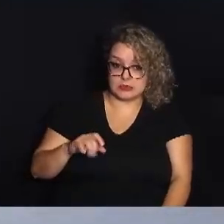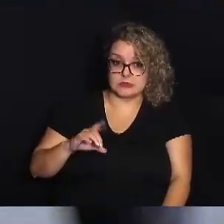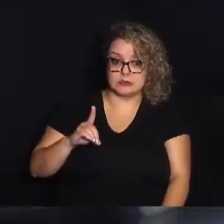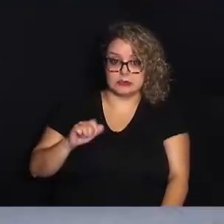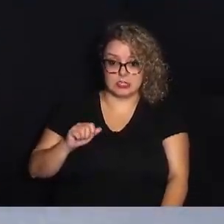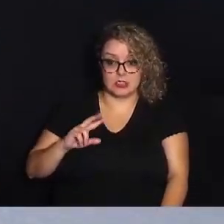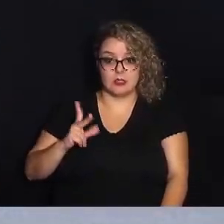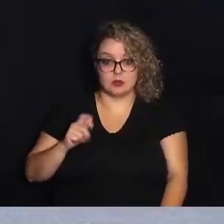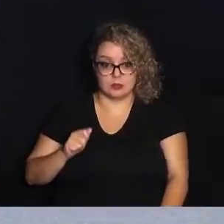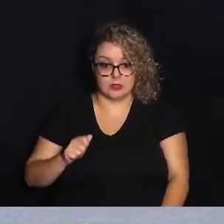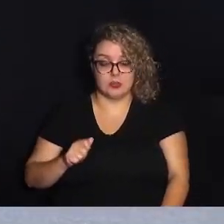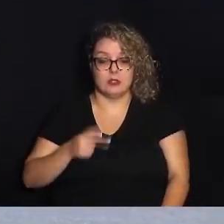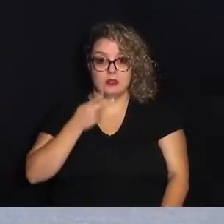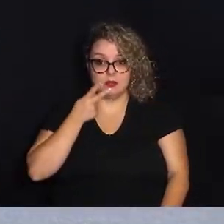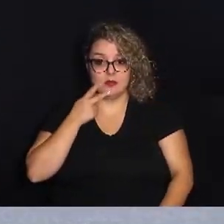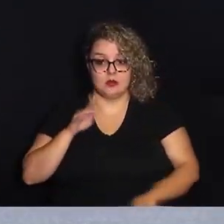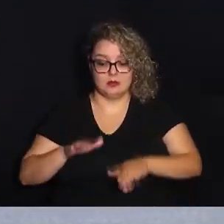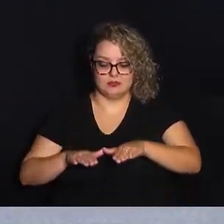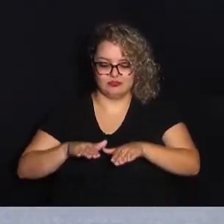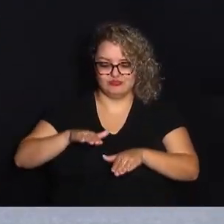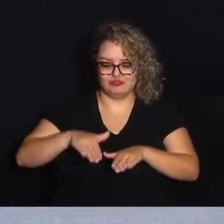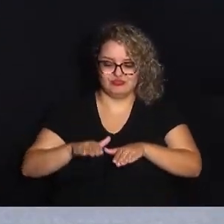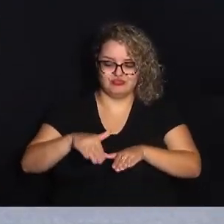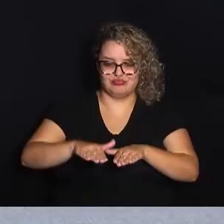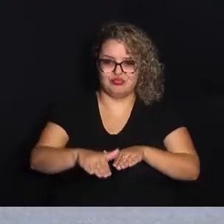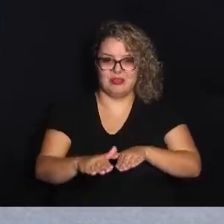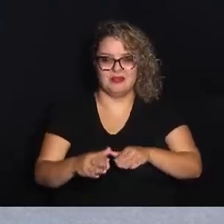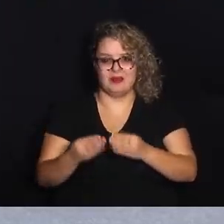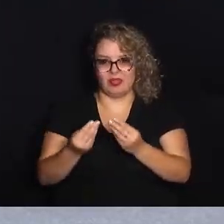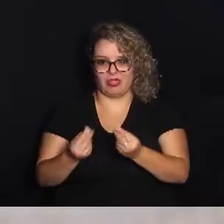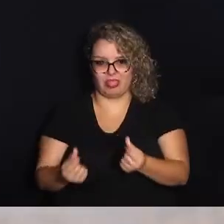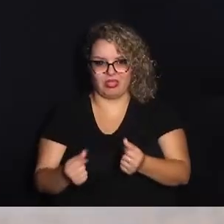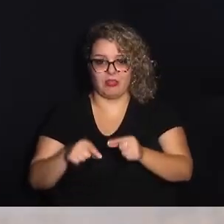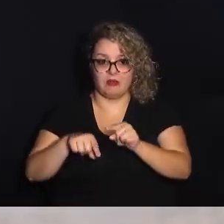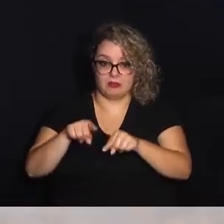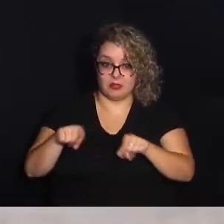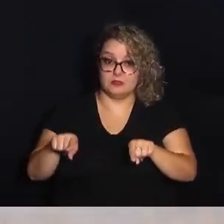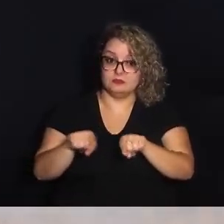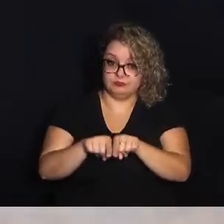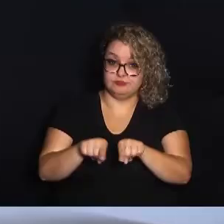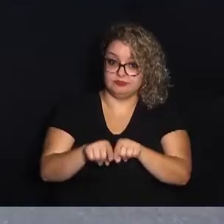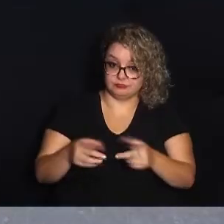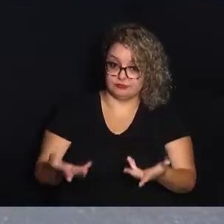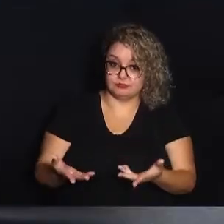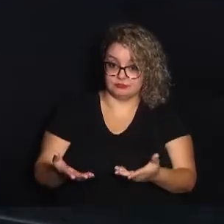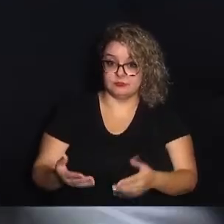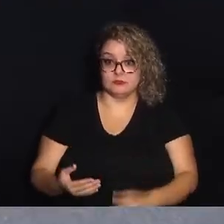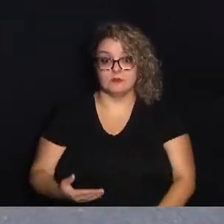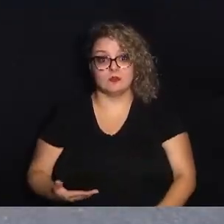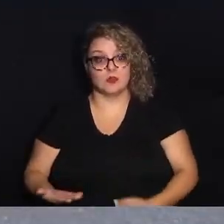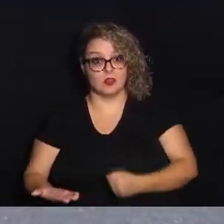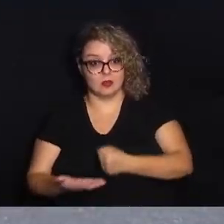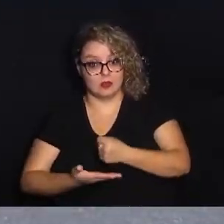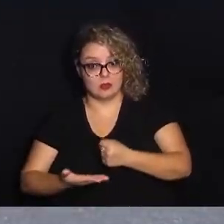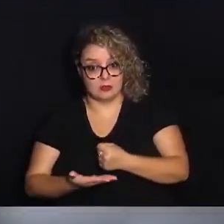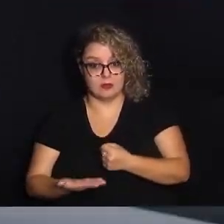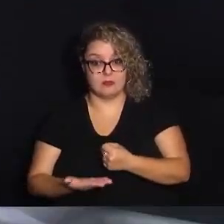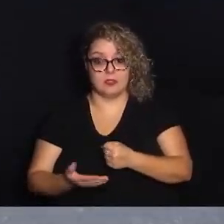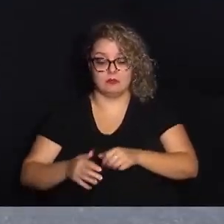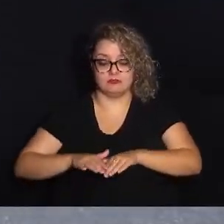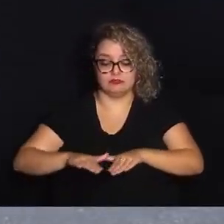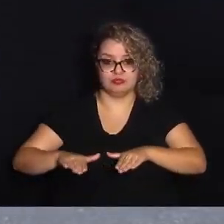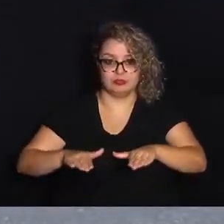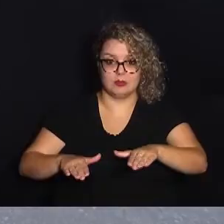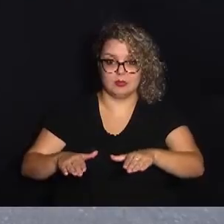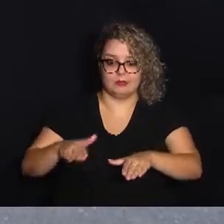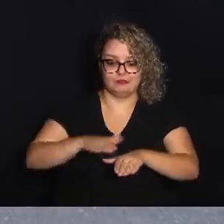parlamentar reforça que o piso asfáltico está degradado e irregular também com afundamento e deformação do solo